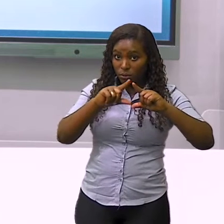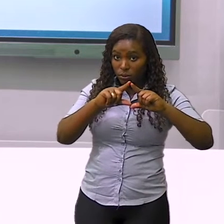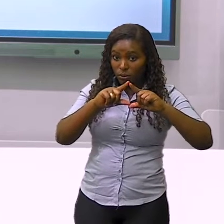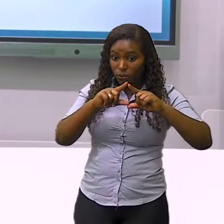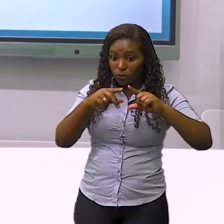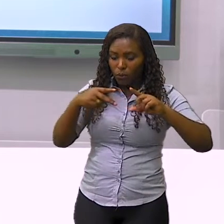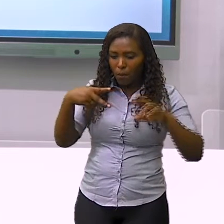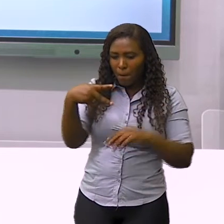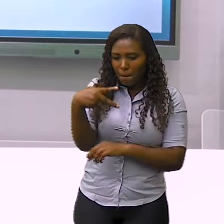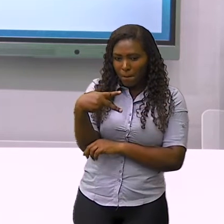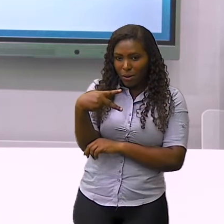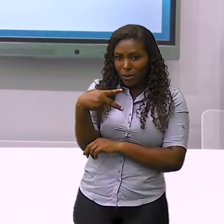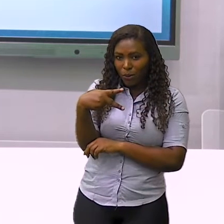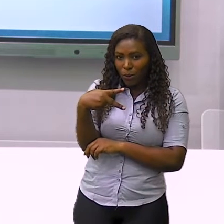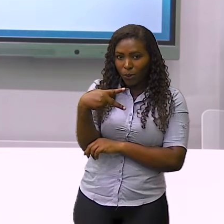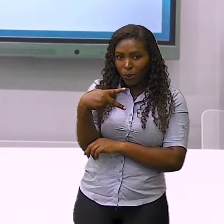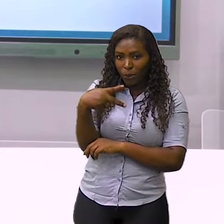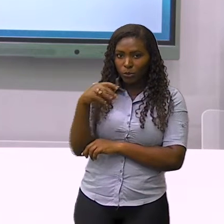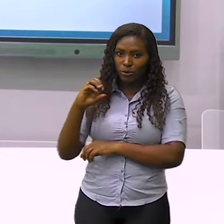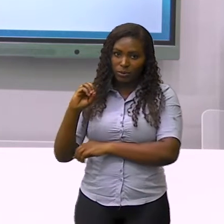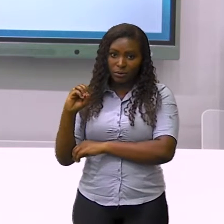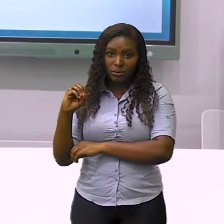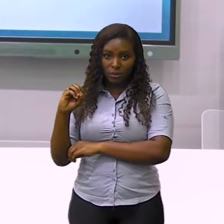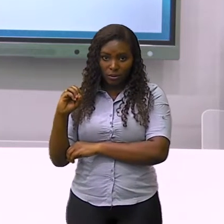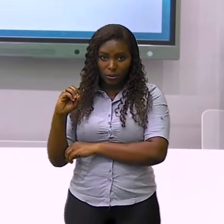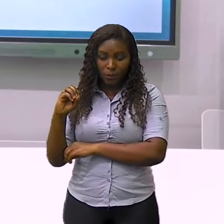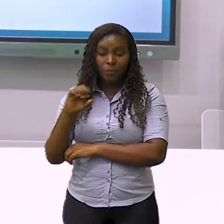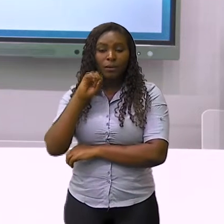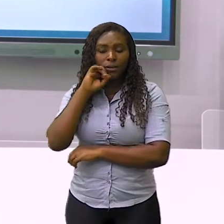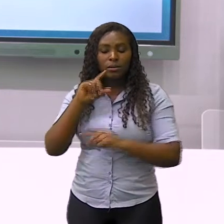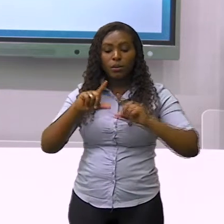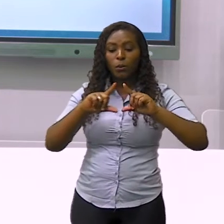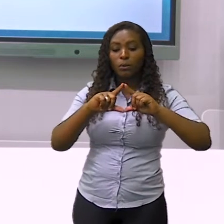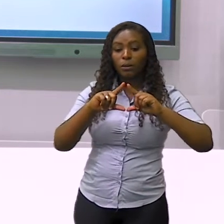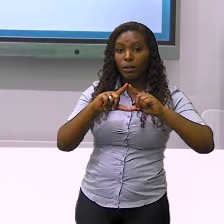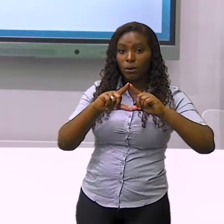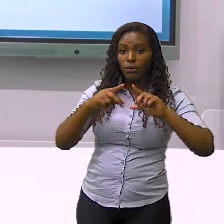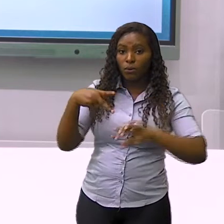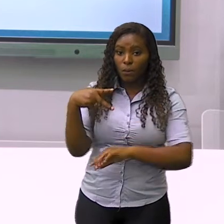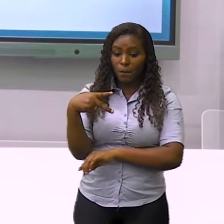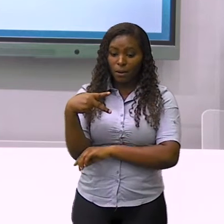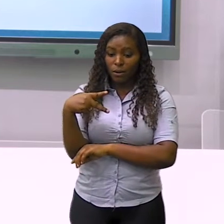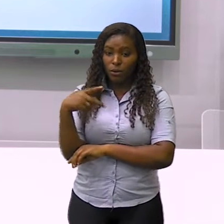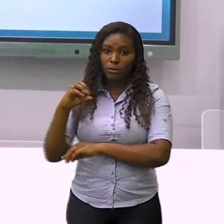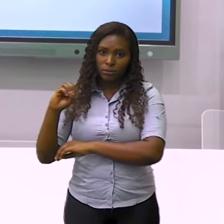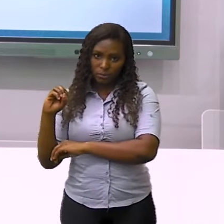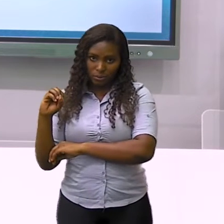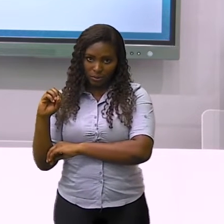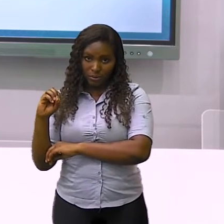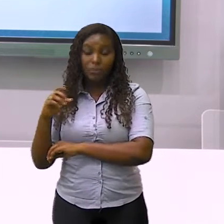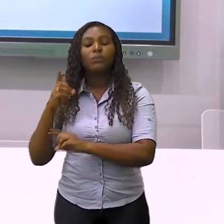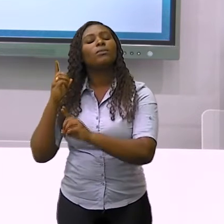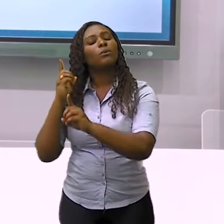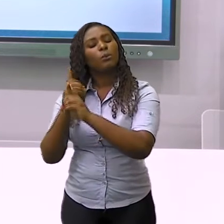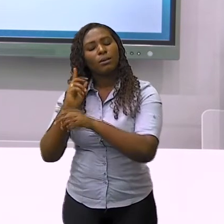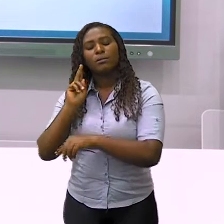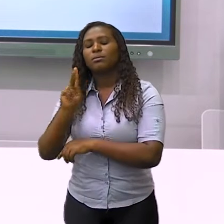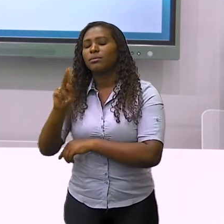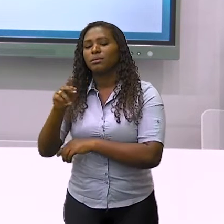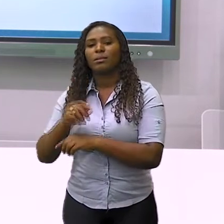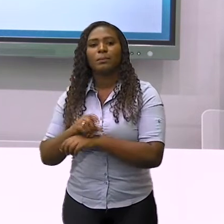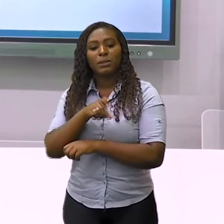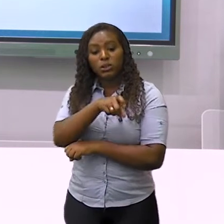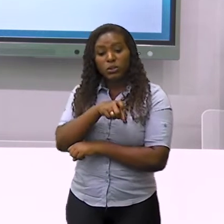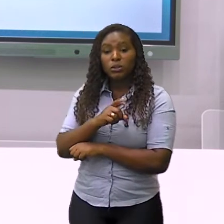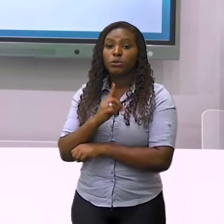grau, eu ia achar o delta, e esse delta ia dar o quê? Menor do que zero, ok?